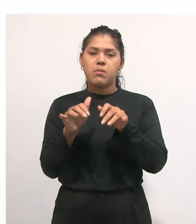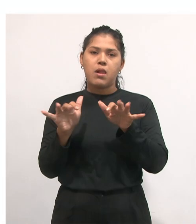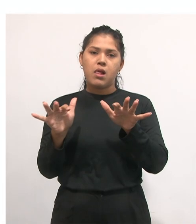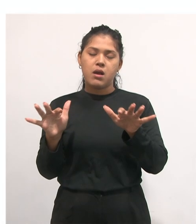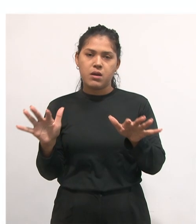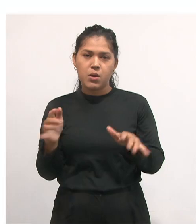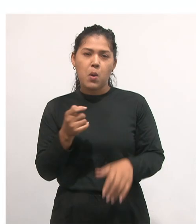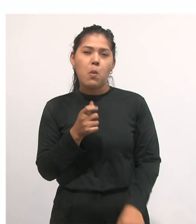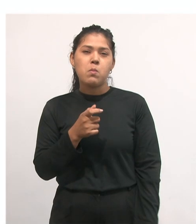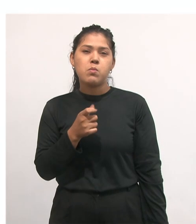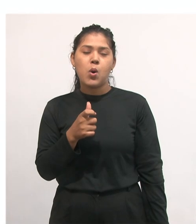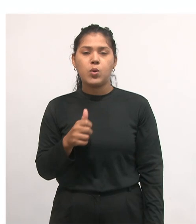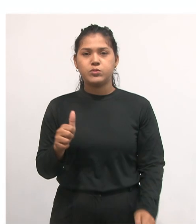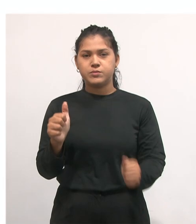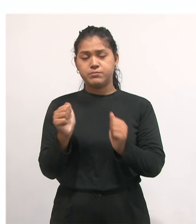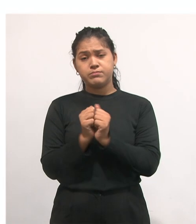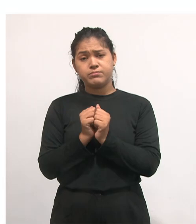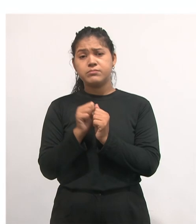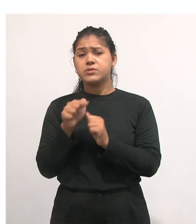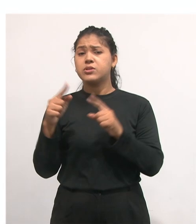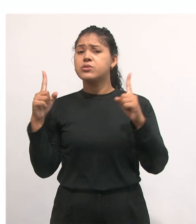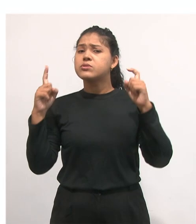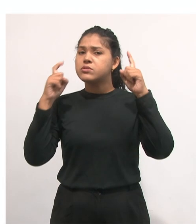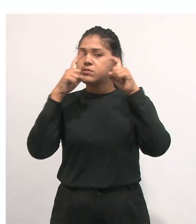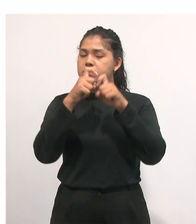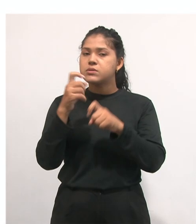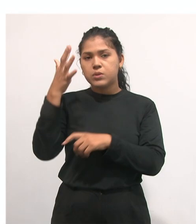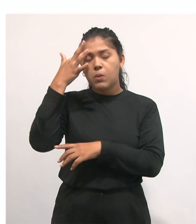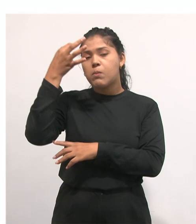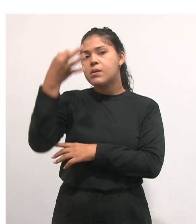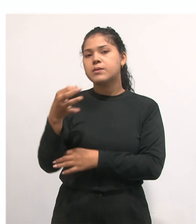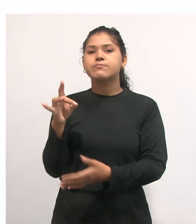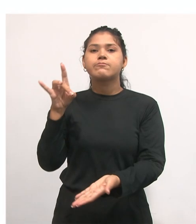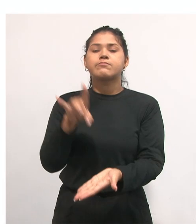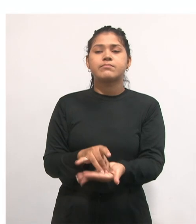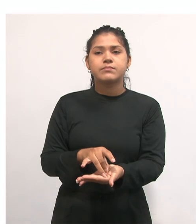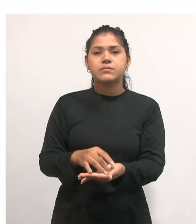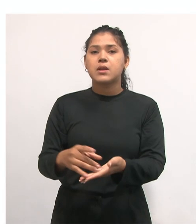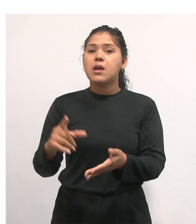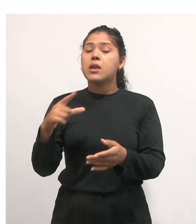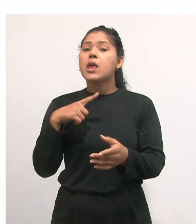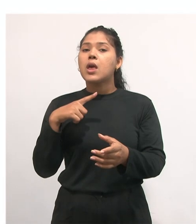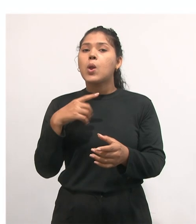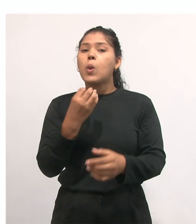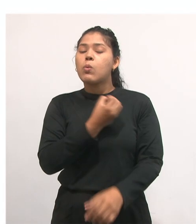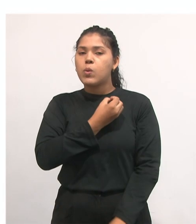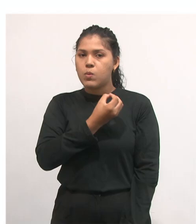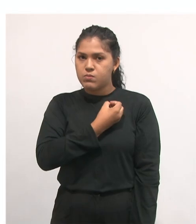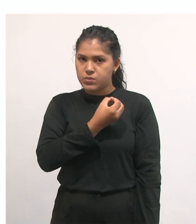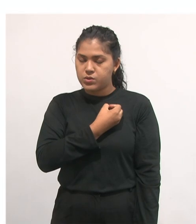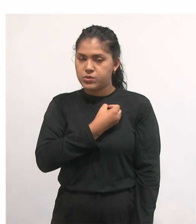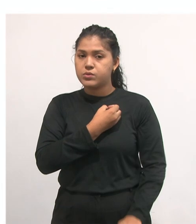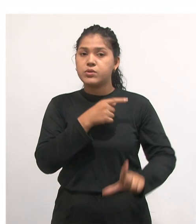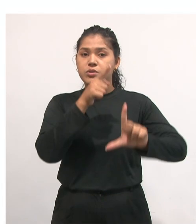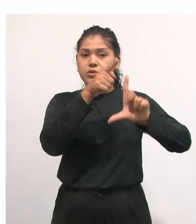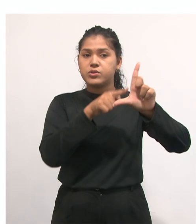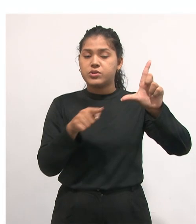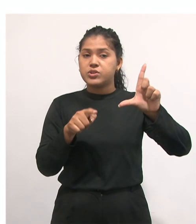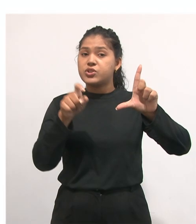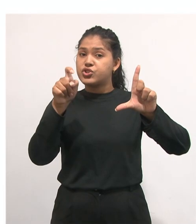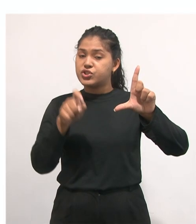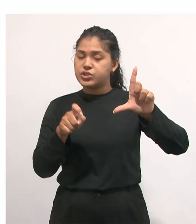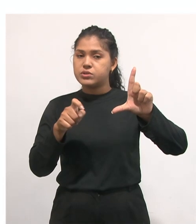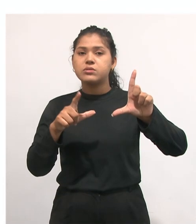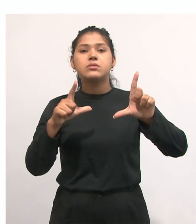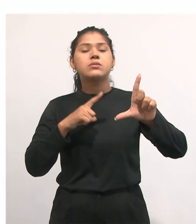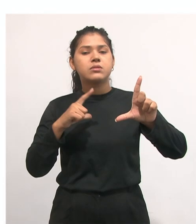espalhados. E aí é muito difícil de você dizer que as variáveis x estão se relacionando